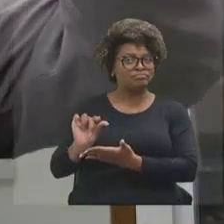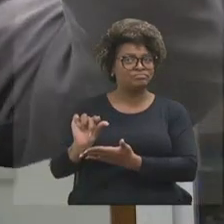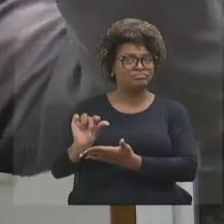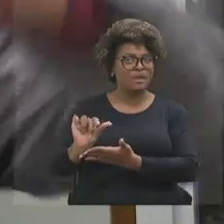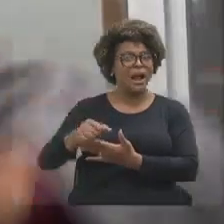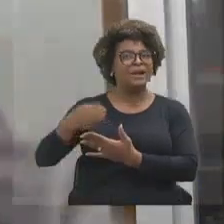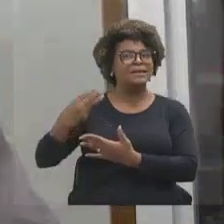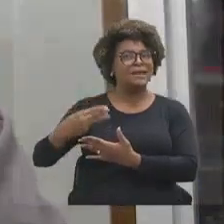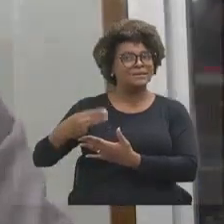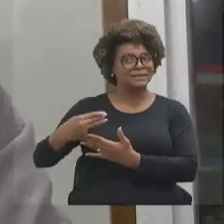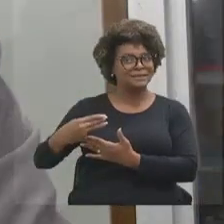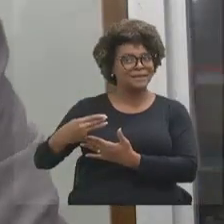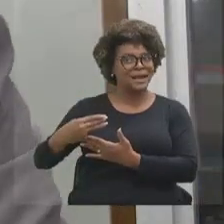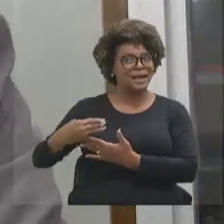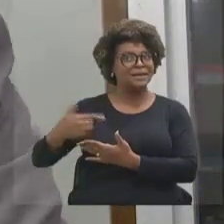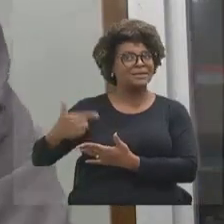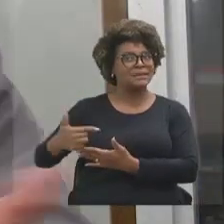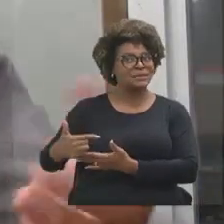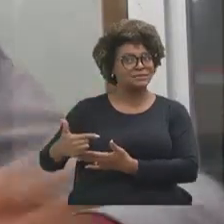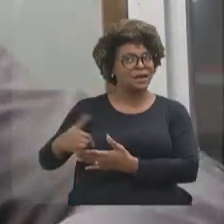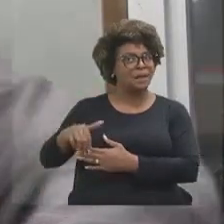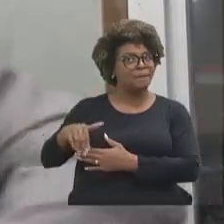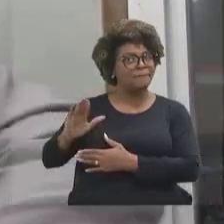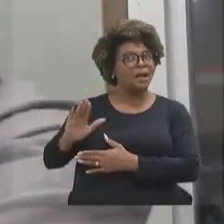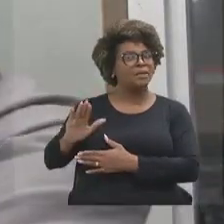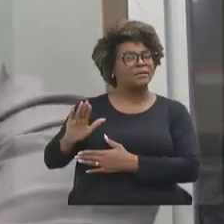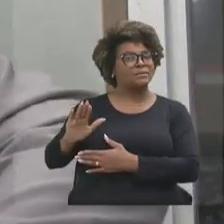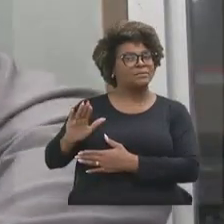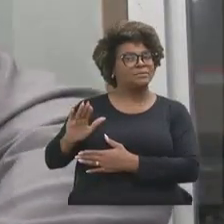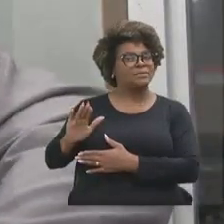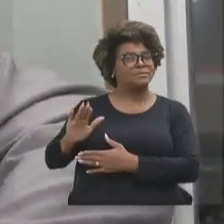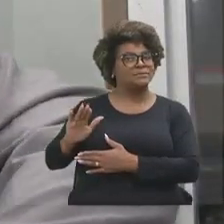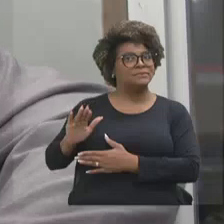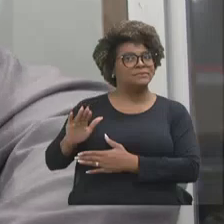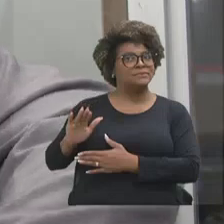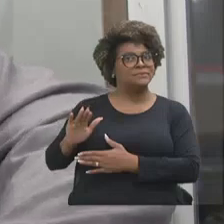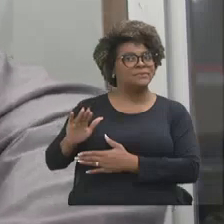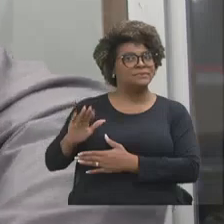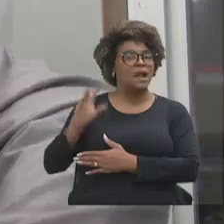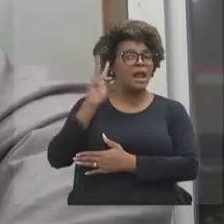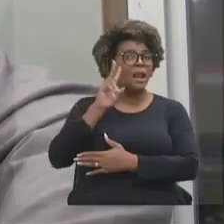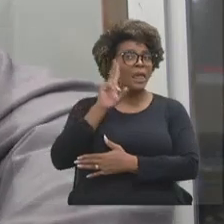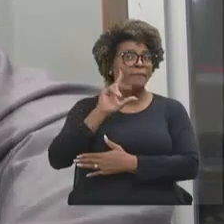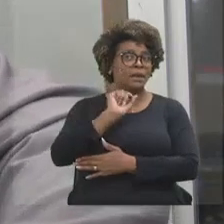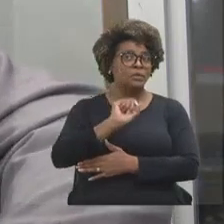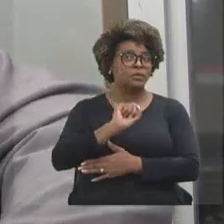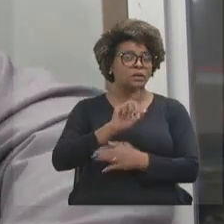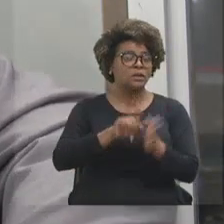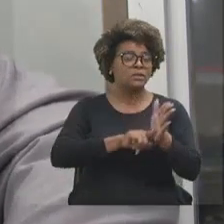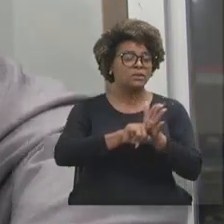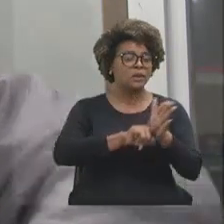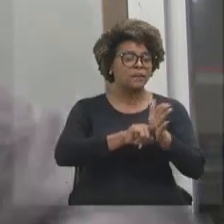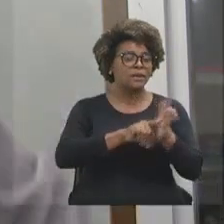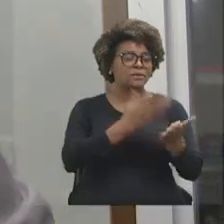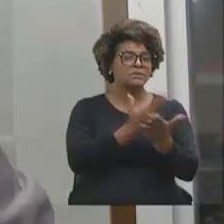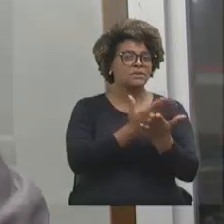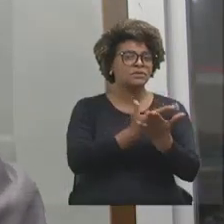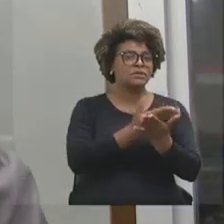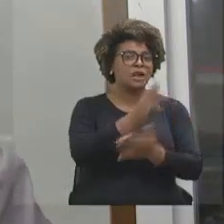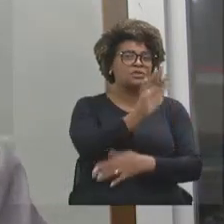eu queria lembrar e são estudos da Universidade Federal da universidade estadual de São Paulo